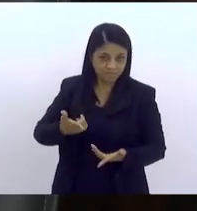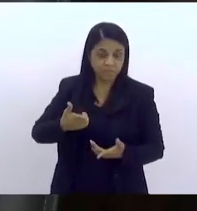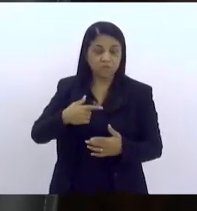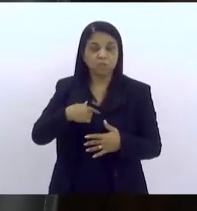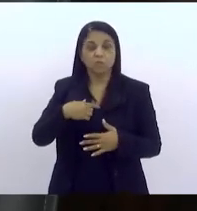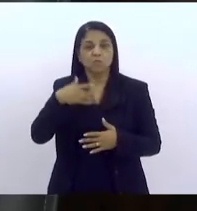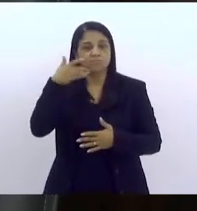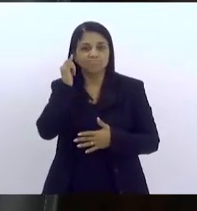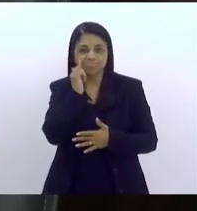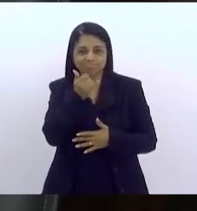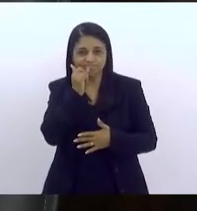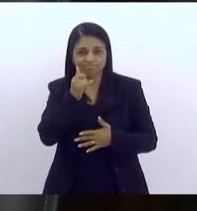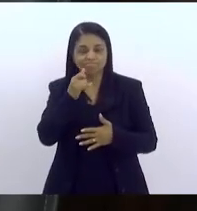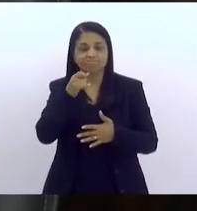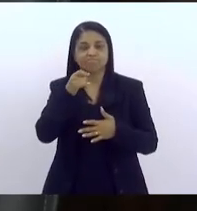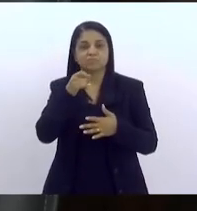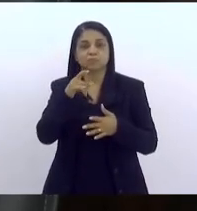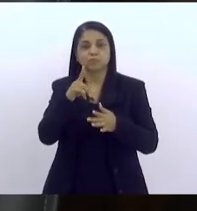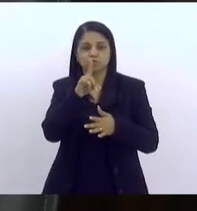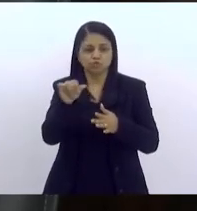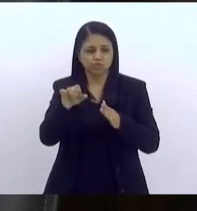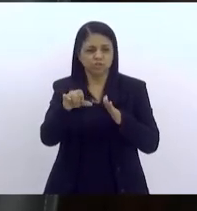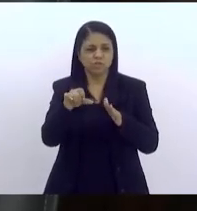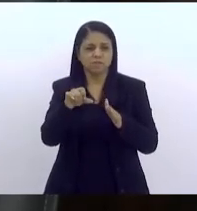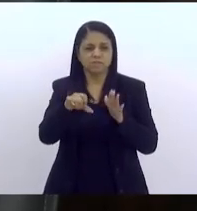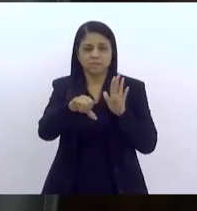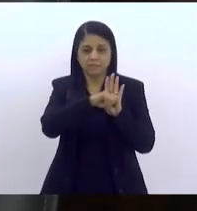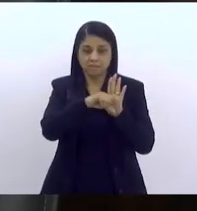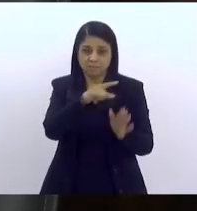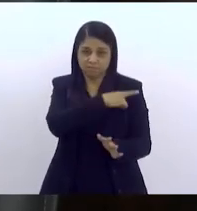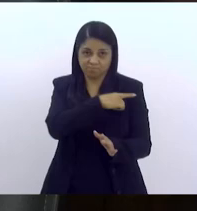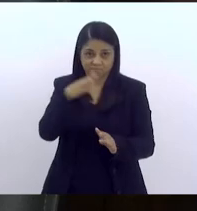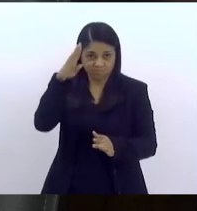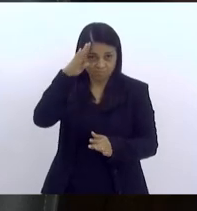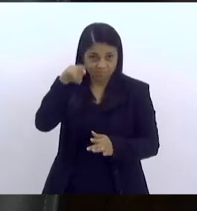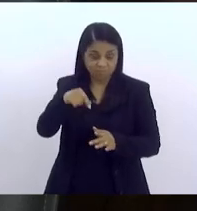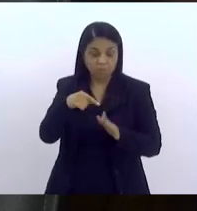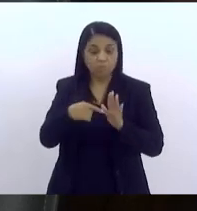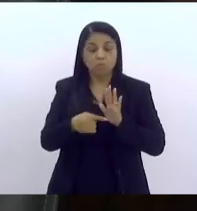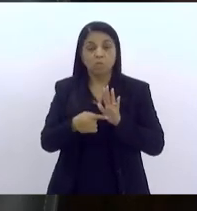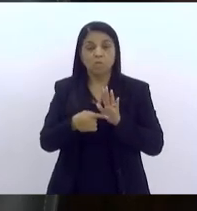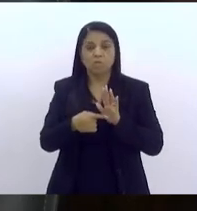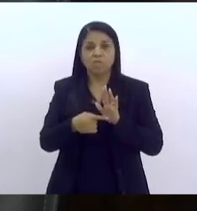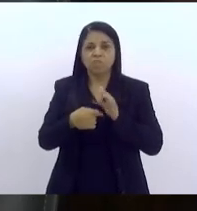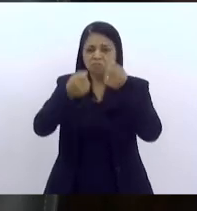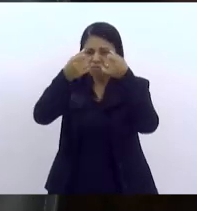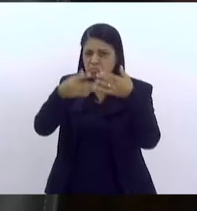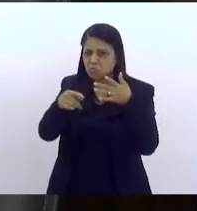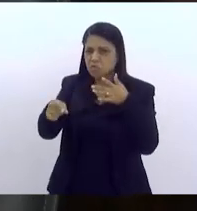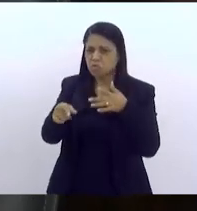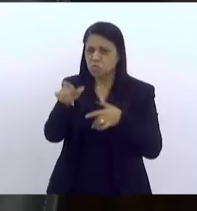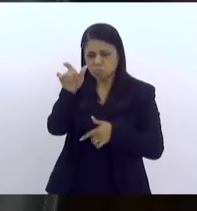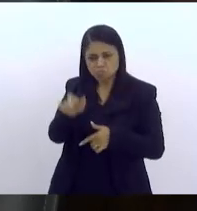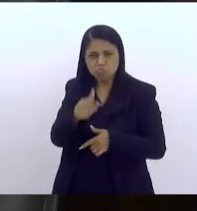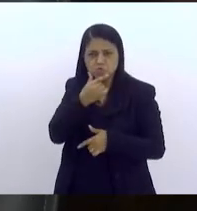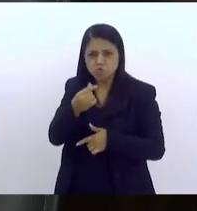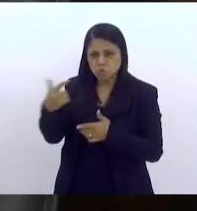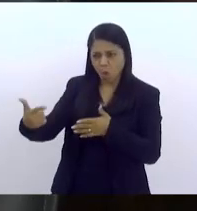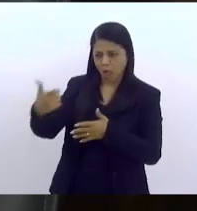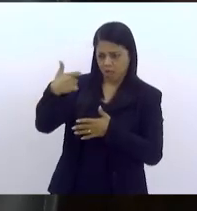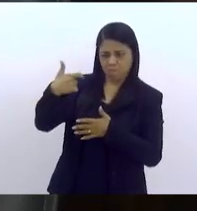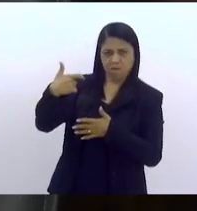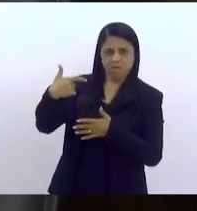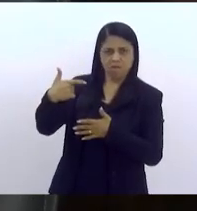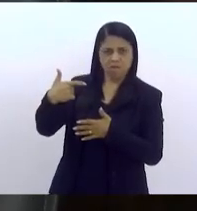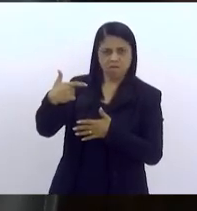o soldado da PM afirmou que Jonathan teria apontado uma arma para ele nenhuma